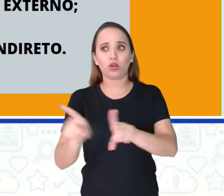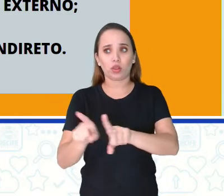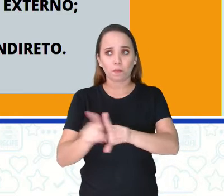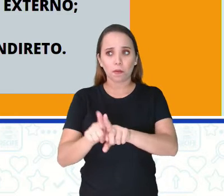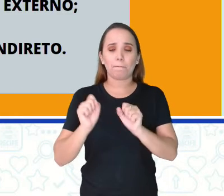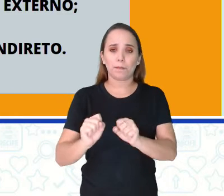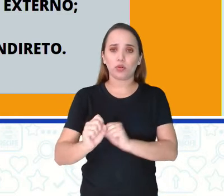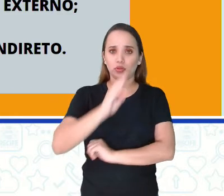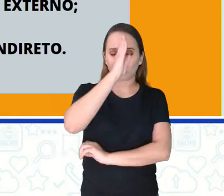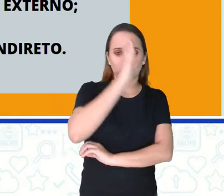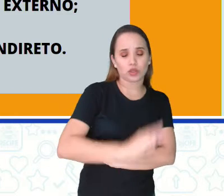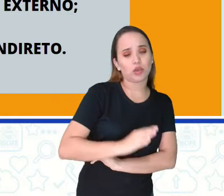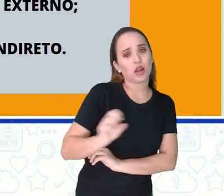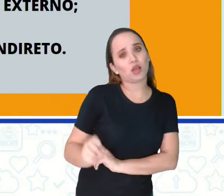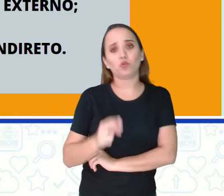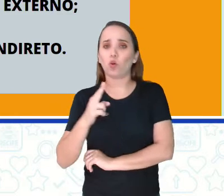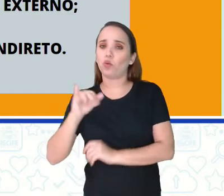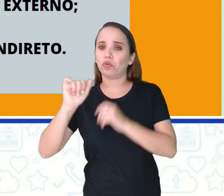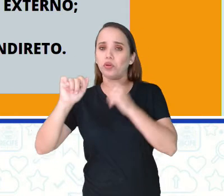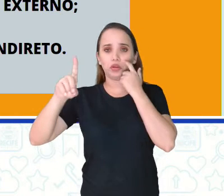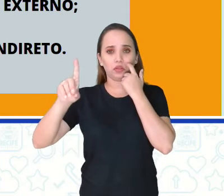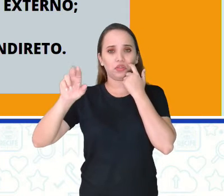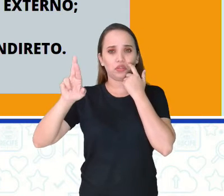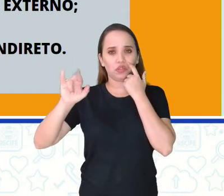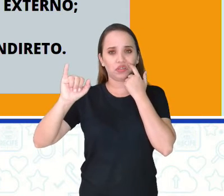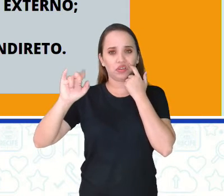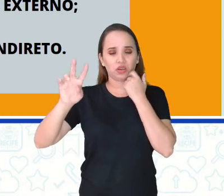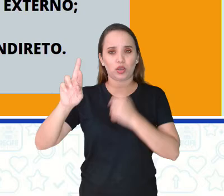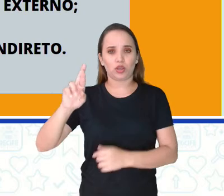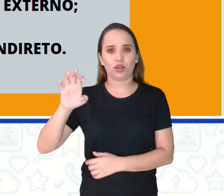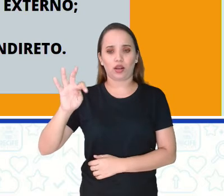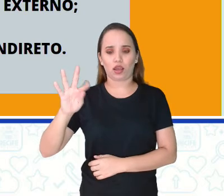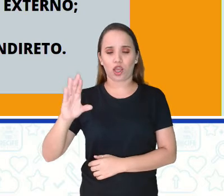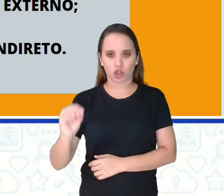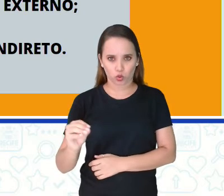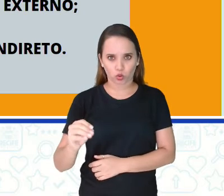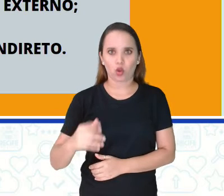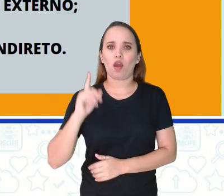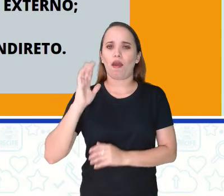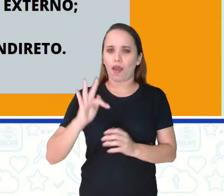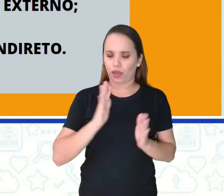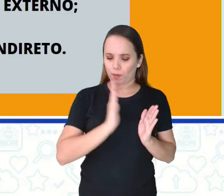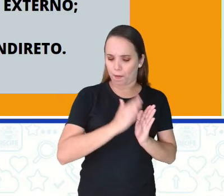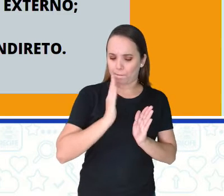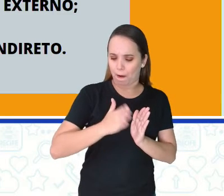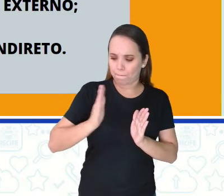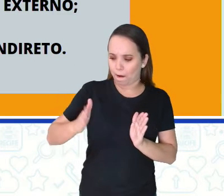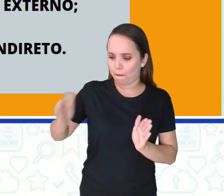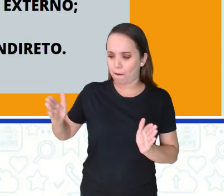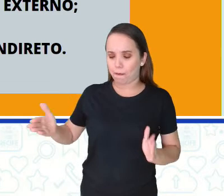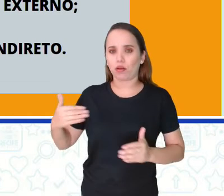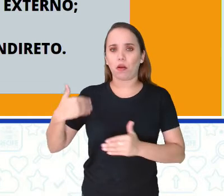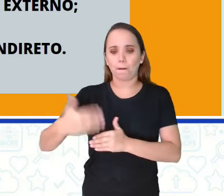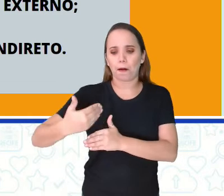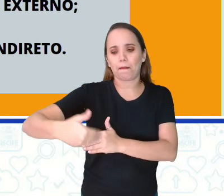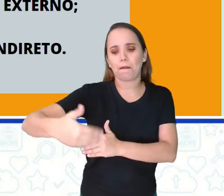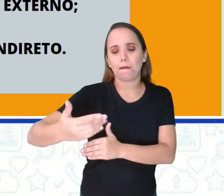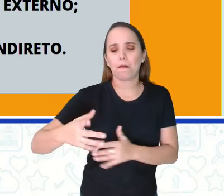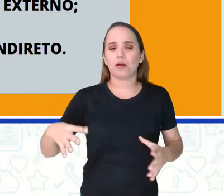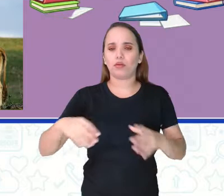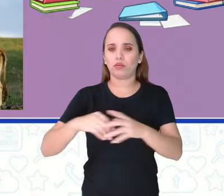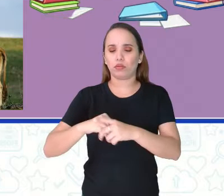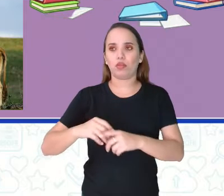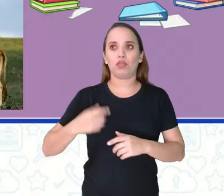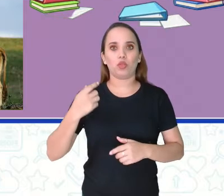um desenvolvimento indireto. Então, são todas essas etapas da classificação da reprodução